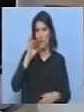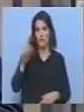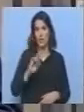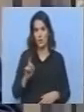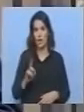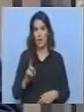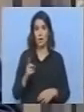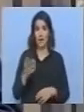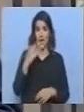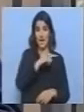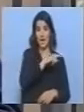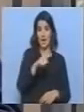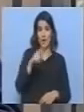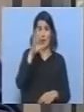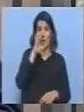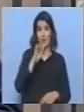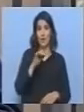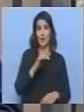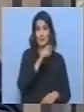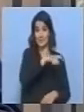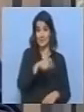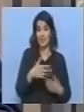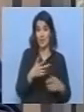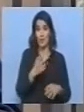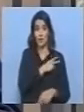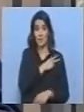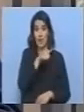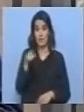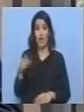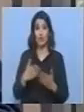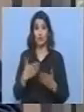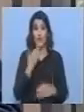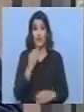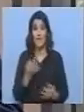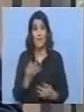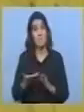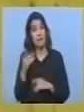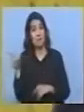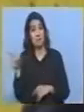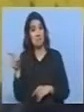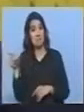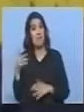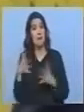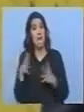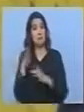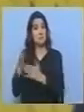pelas vossas universidades, não passaram? Desculpe? Estes governantes passaram pelas vossas universidades? Acho mais pela dele.